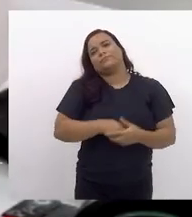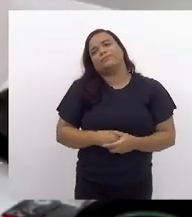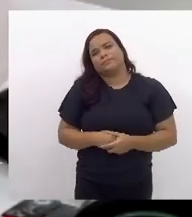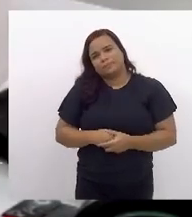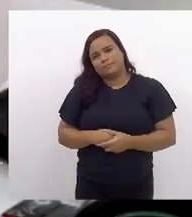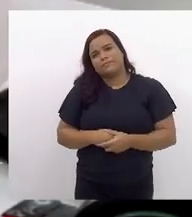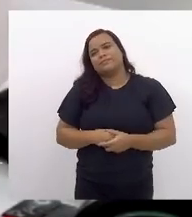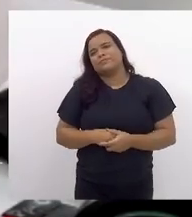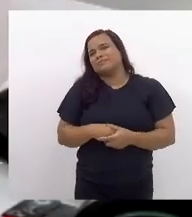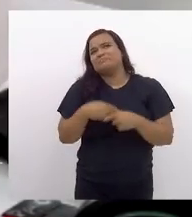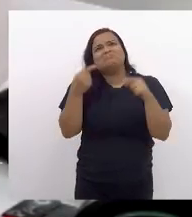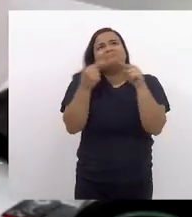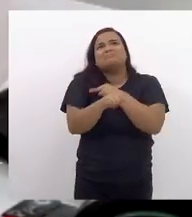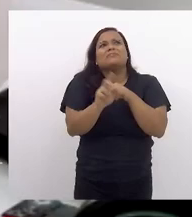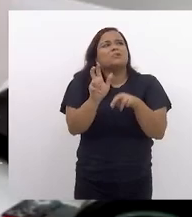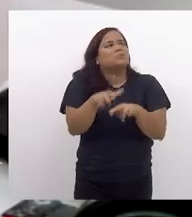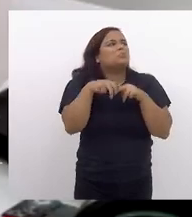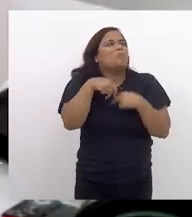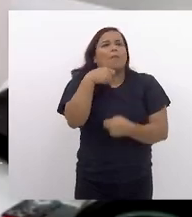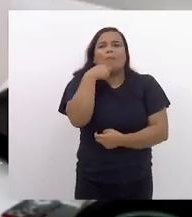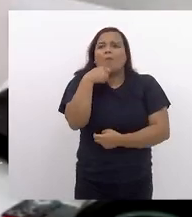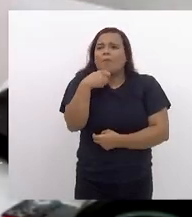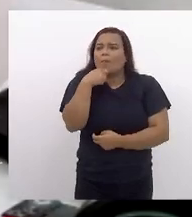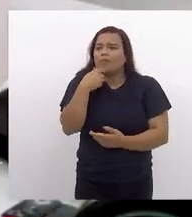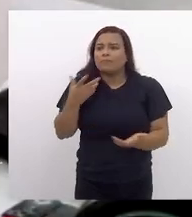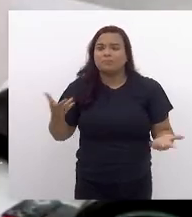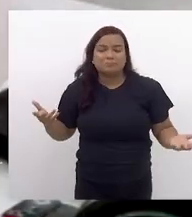a violência sem sentido, né? Uma violência